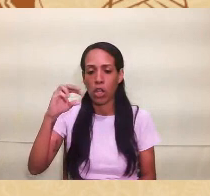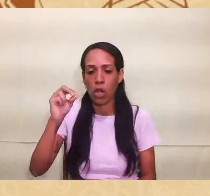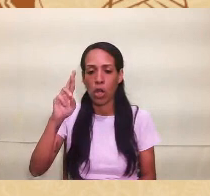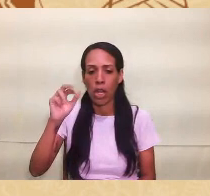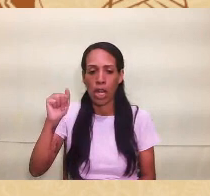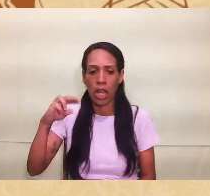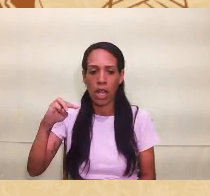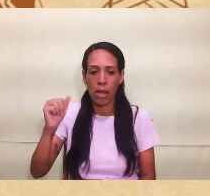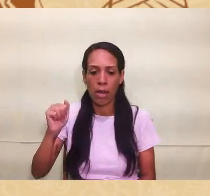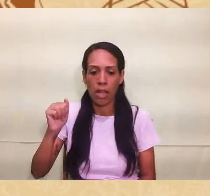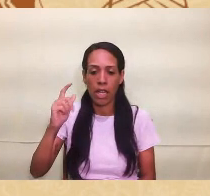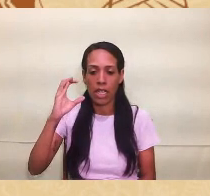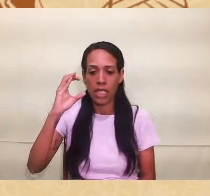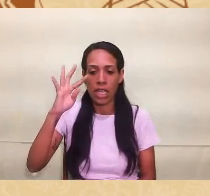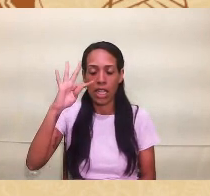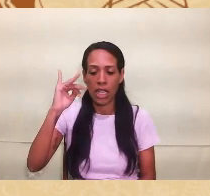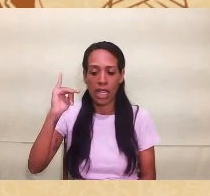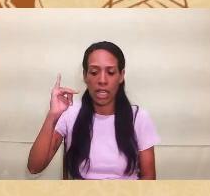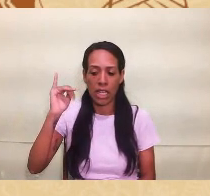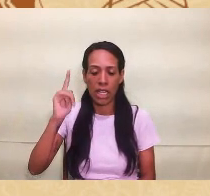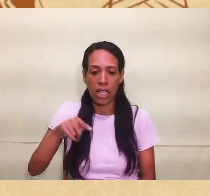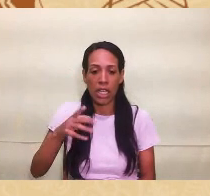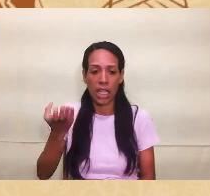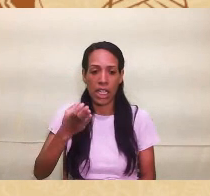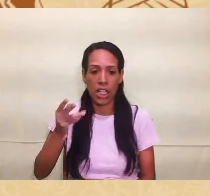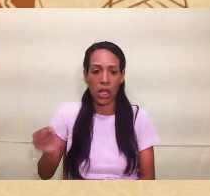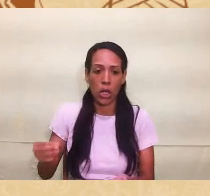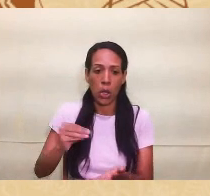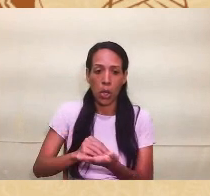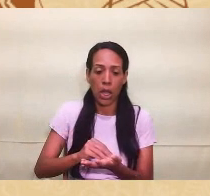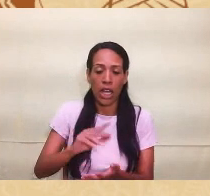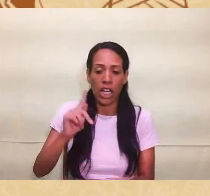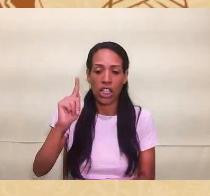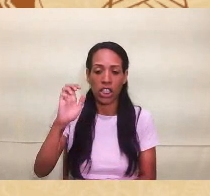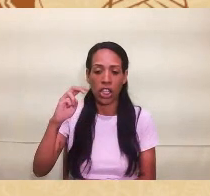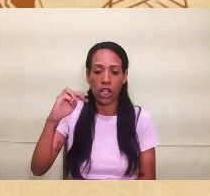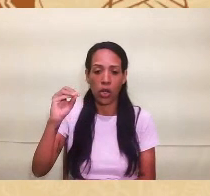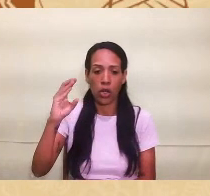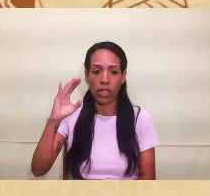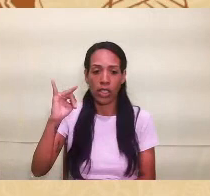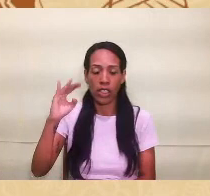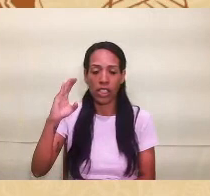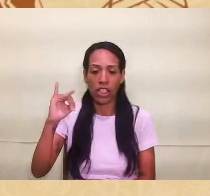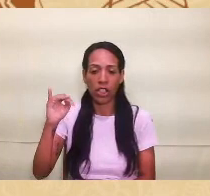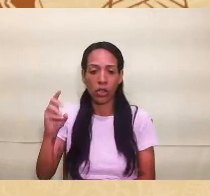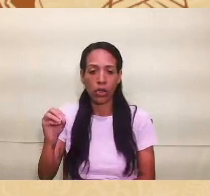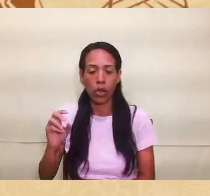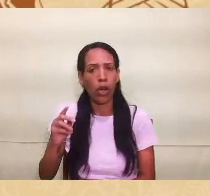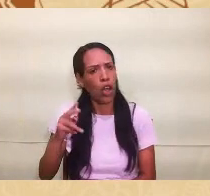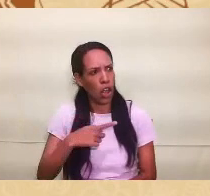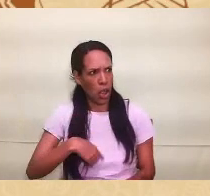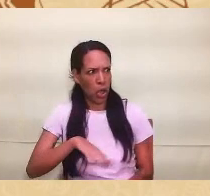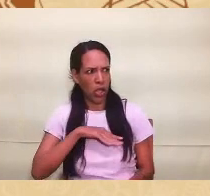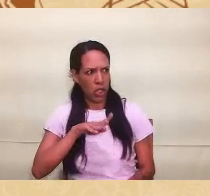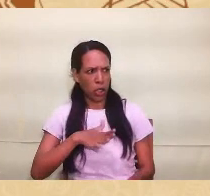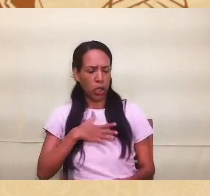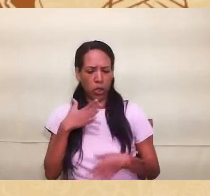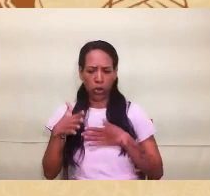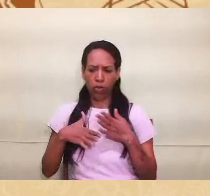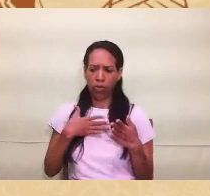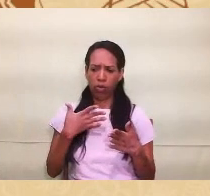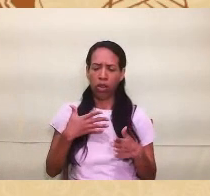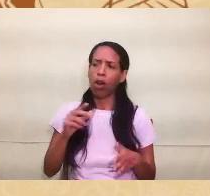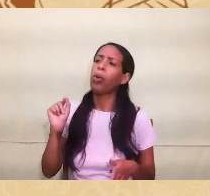a CPI não quis colocar a palavra genocídio. As pessoas perguntaram, nossa, você ficou surpreso, Casa?